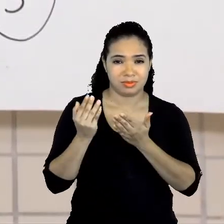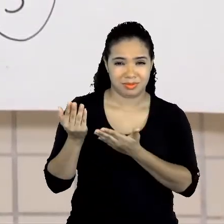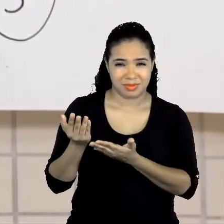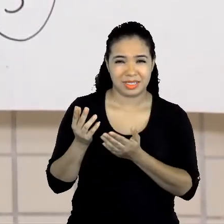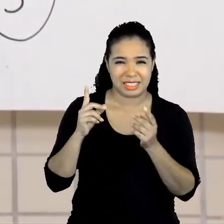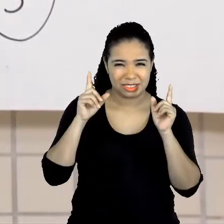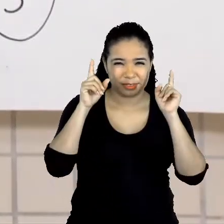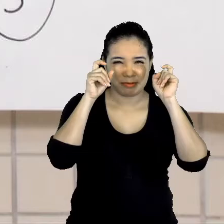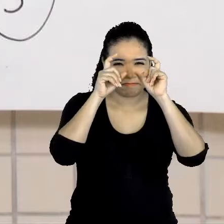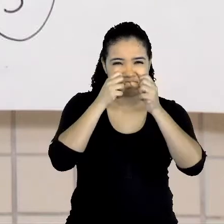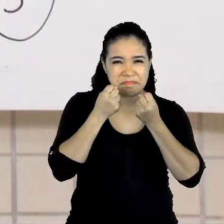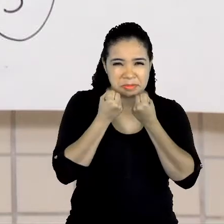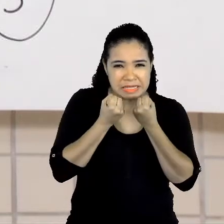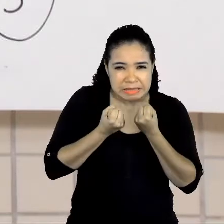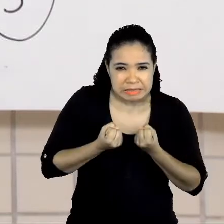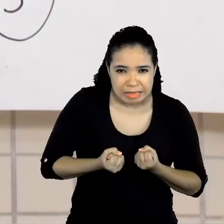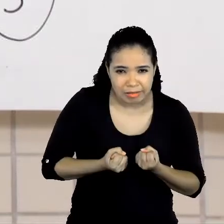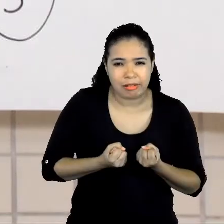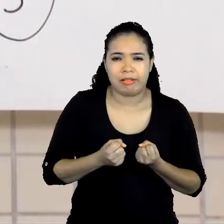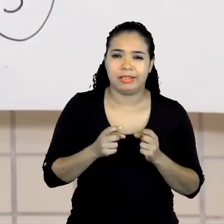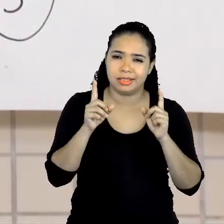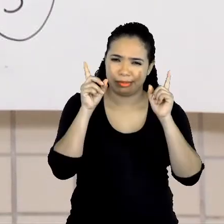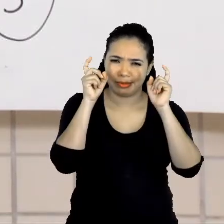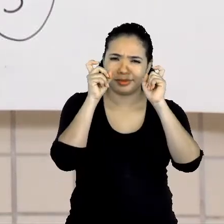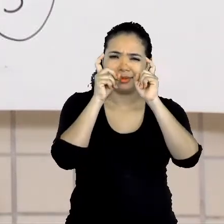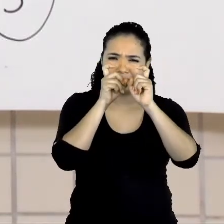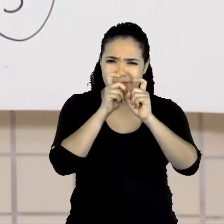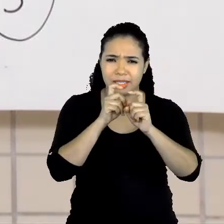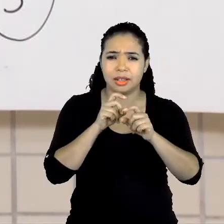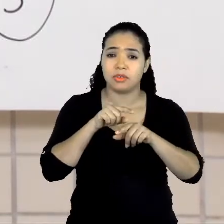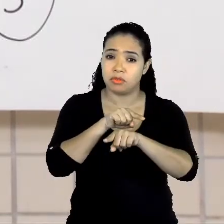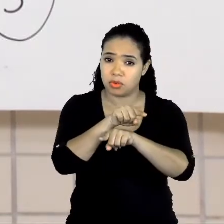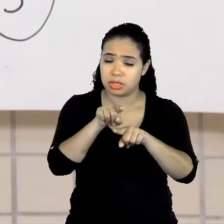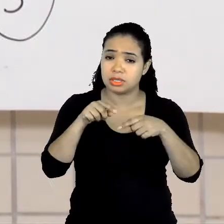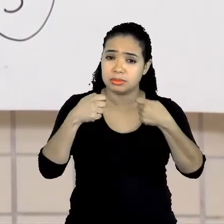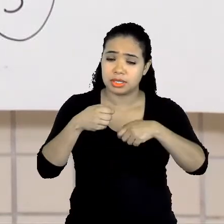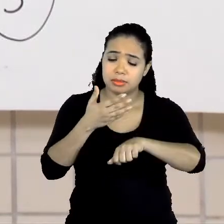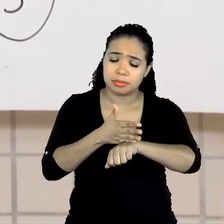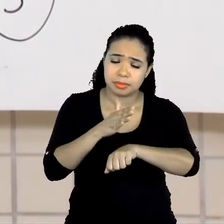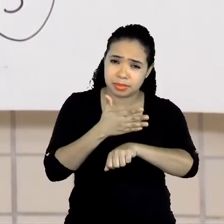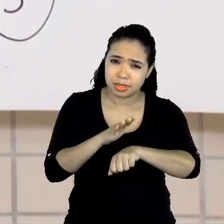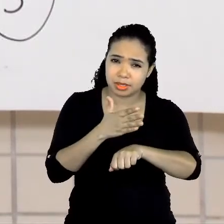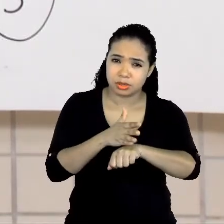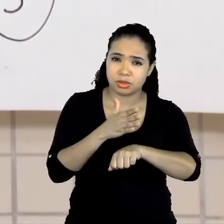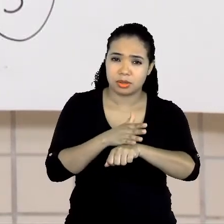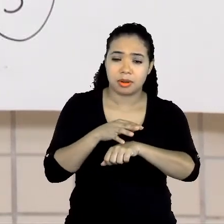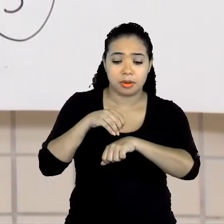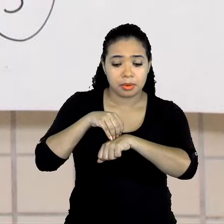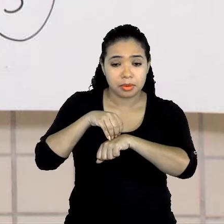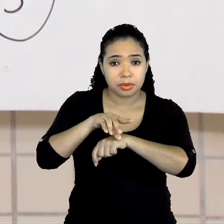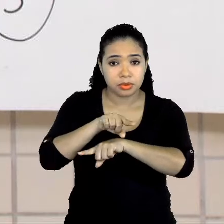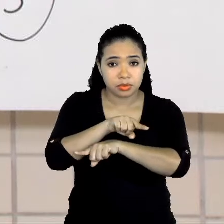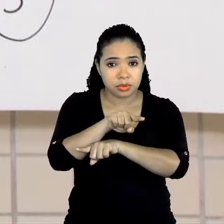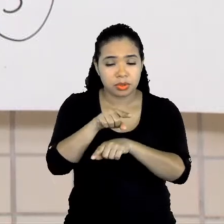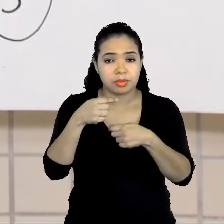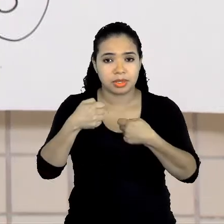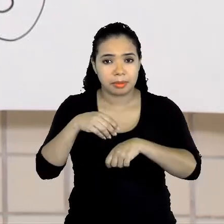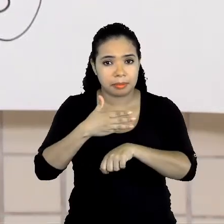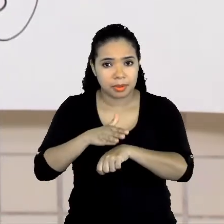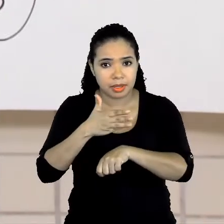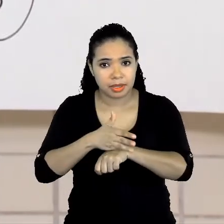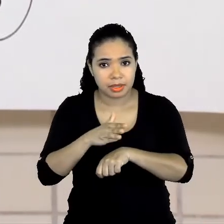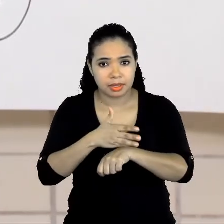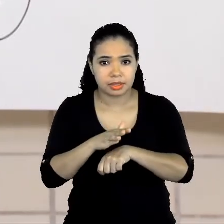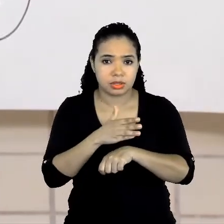para vocês, eu sei, tá? O que eu sugiro? Fazer mais atividades sobre isso, a transformação de números decimais para